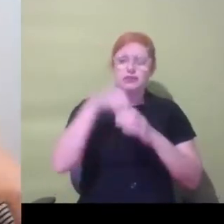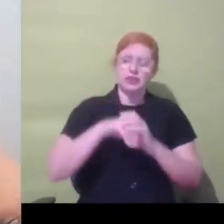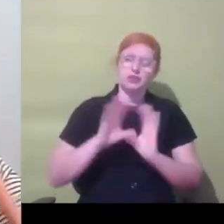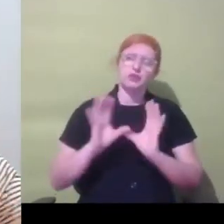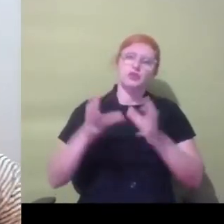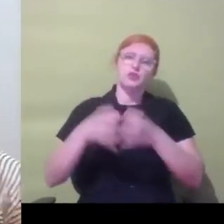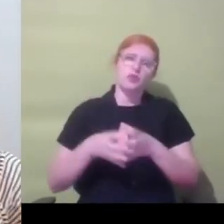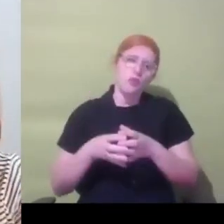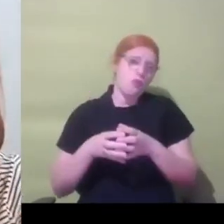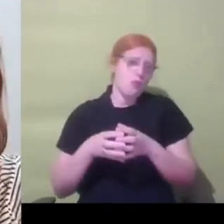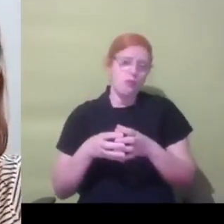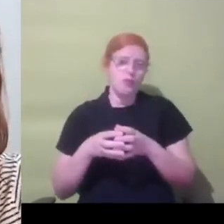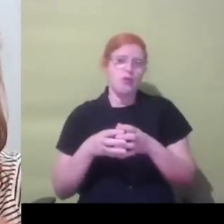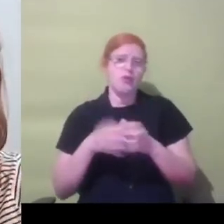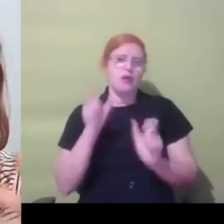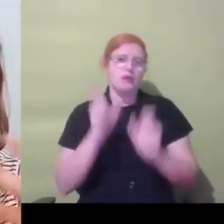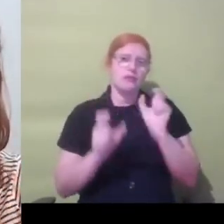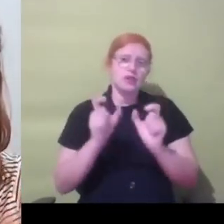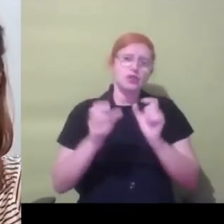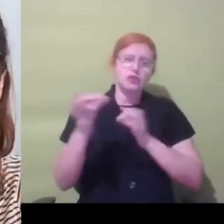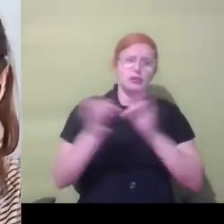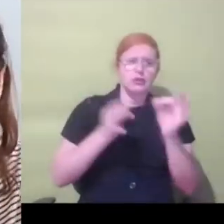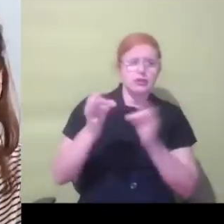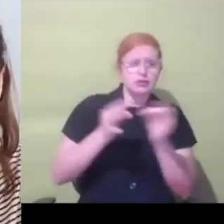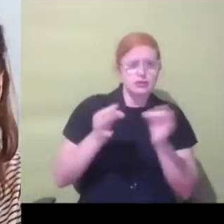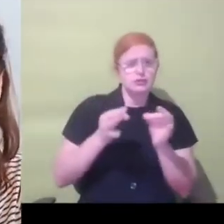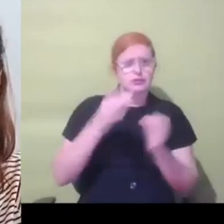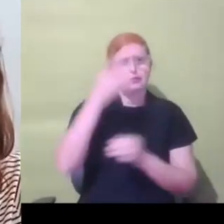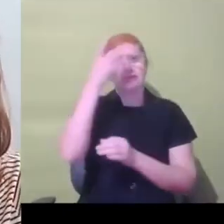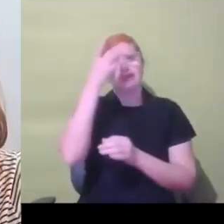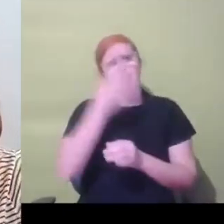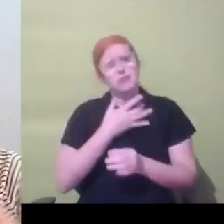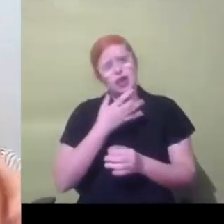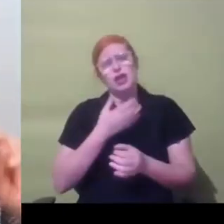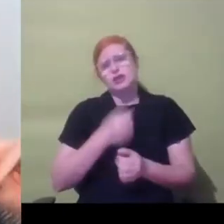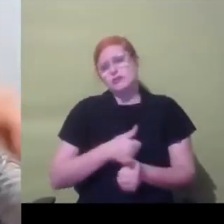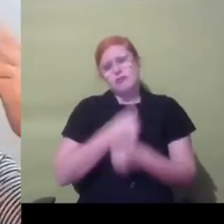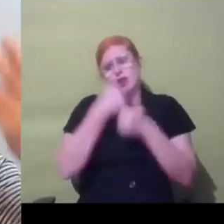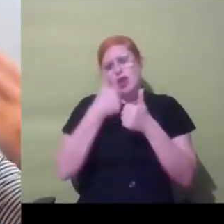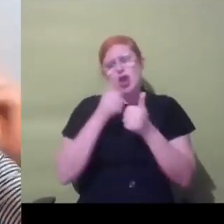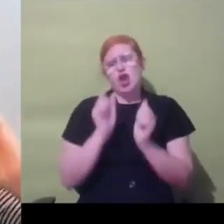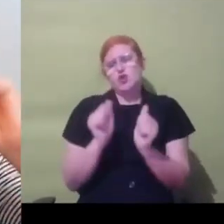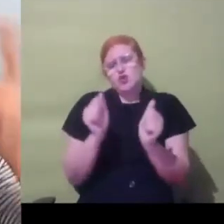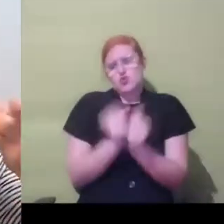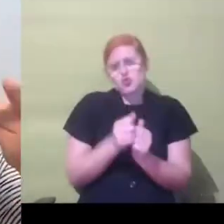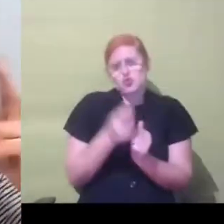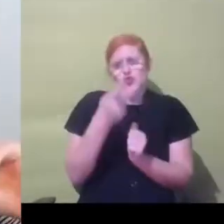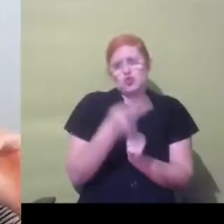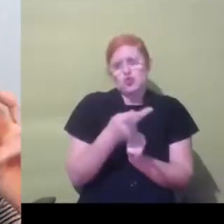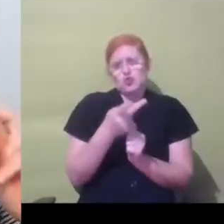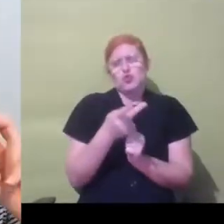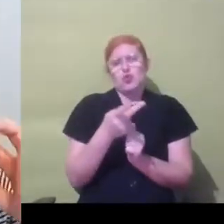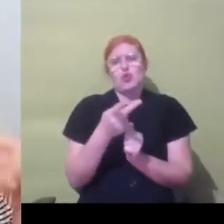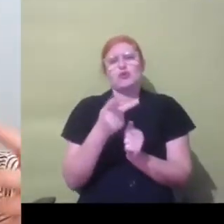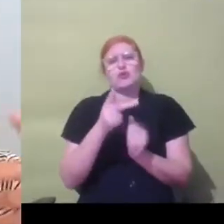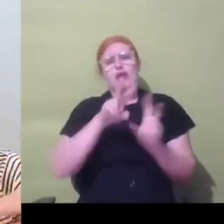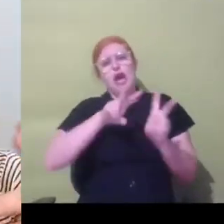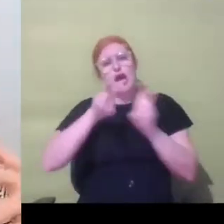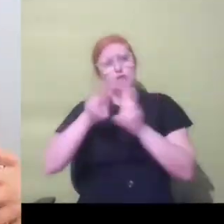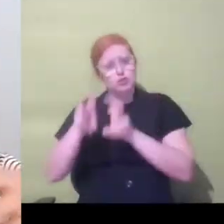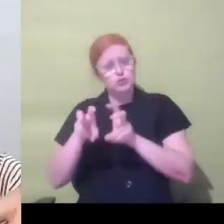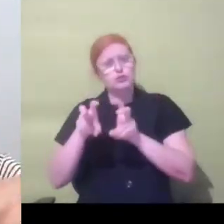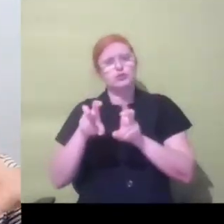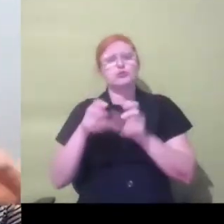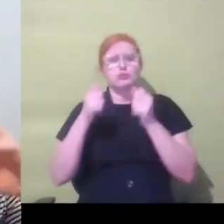dentro do grupo ou coletivo as pessoas se organizem como acharem melhor. Se quiserem juntar 2 trilhas no curso presencial,